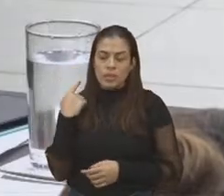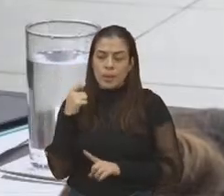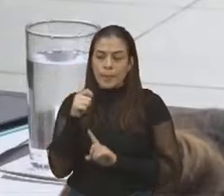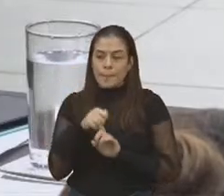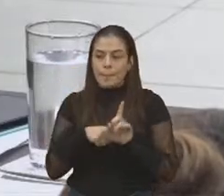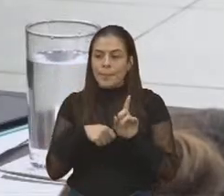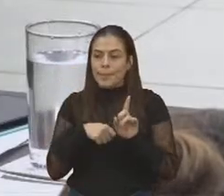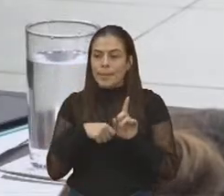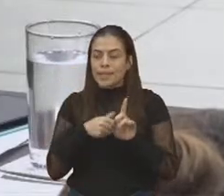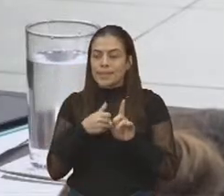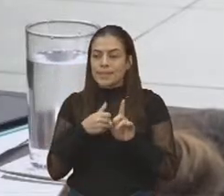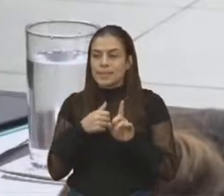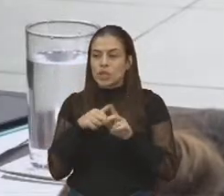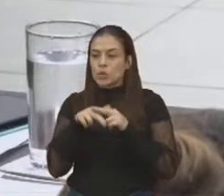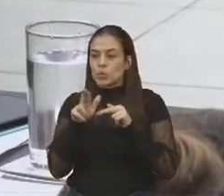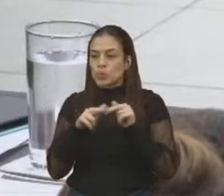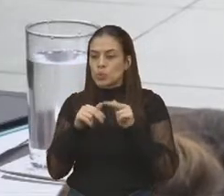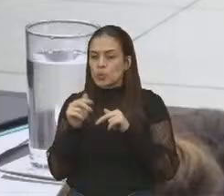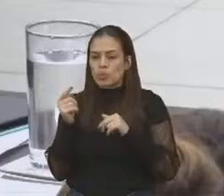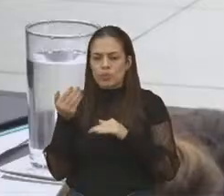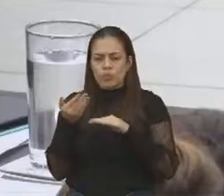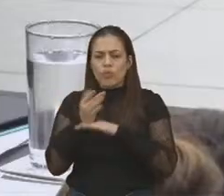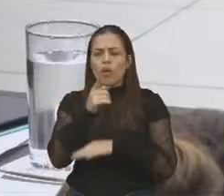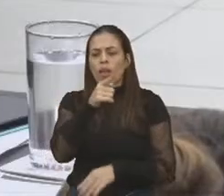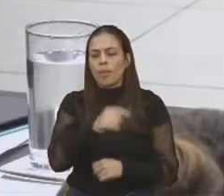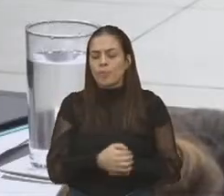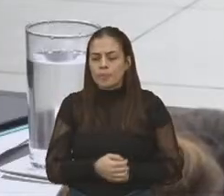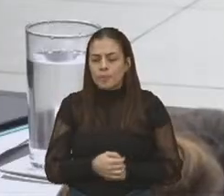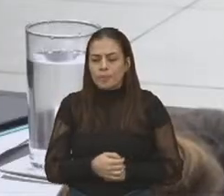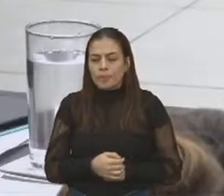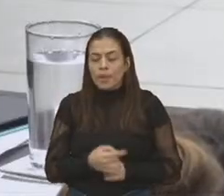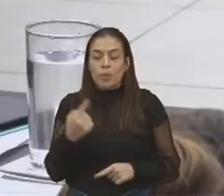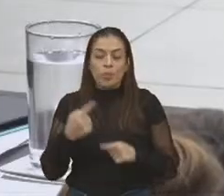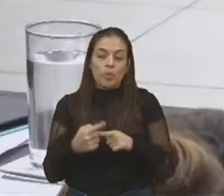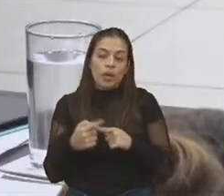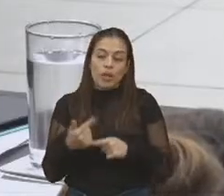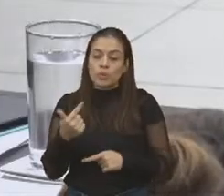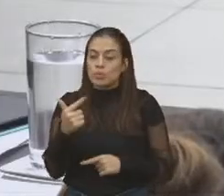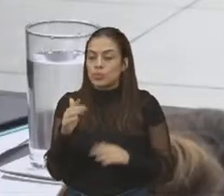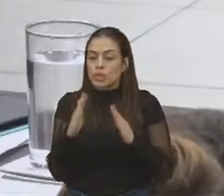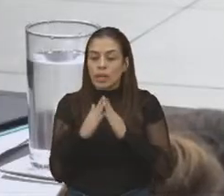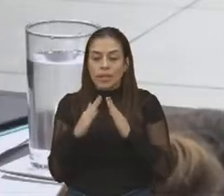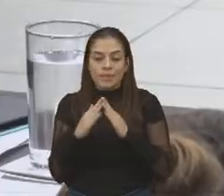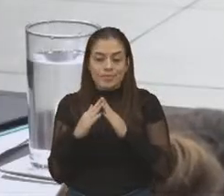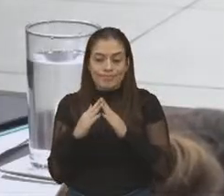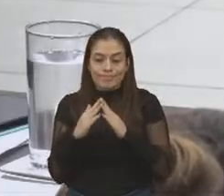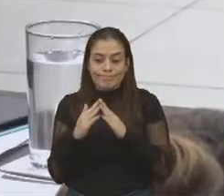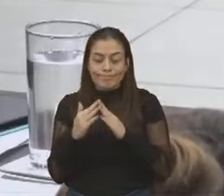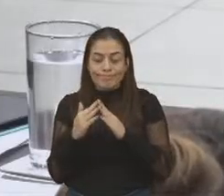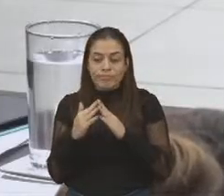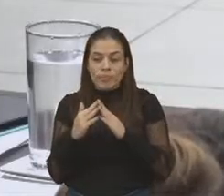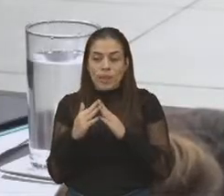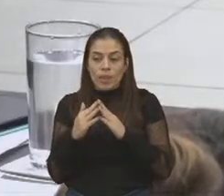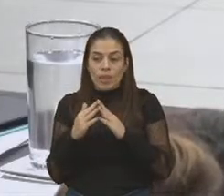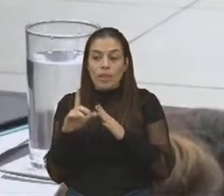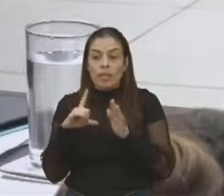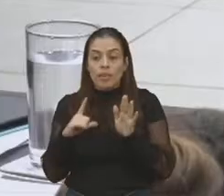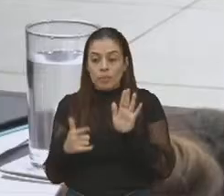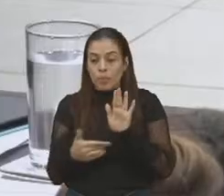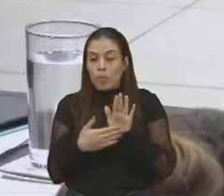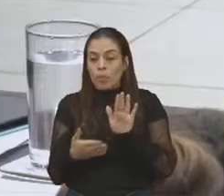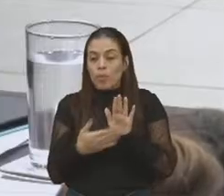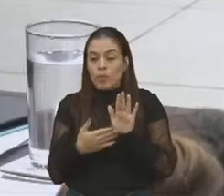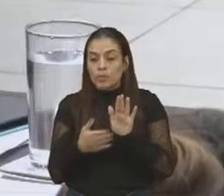mês 6 de 2016, entraram lá. Por quê? Não tinha casa para morar, teve proposta de